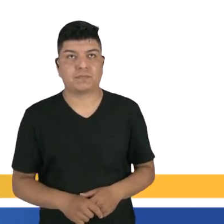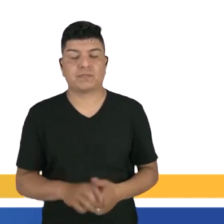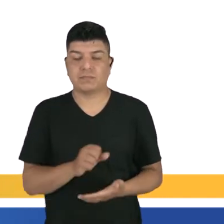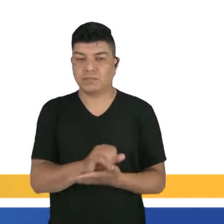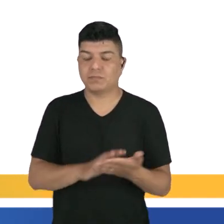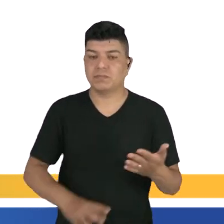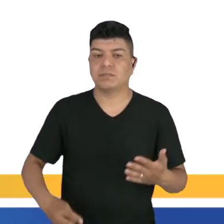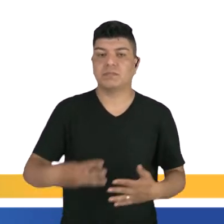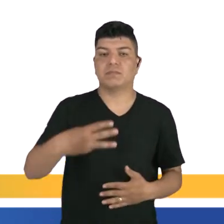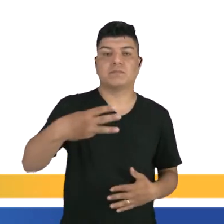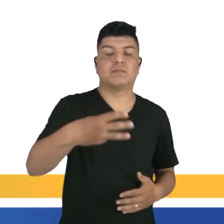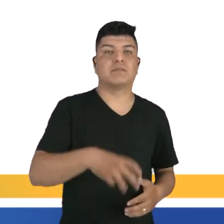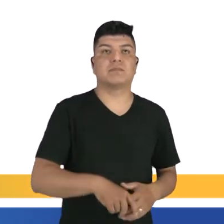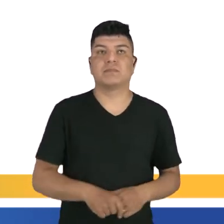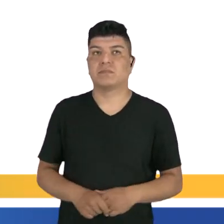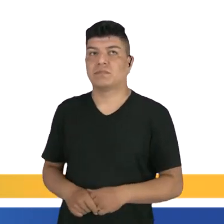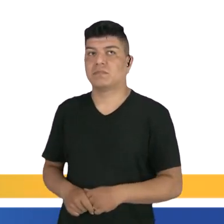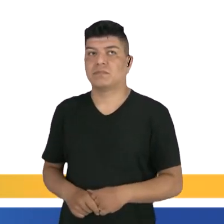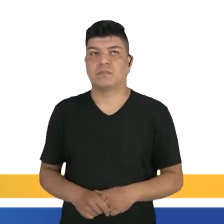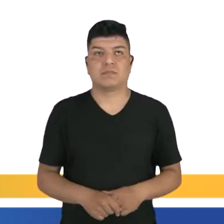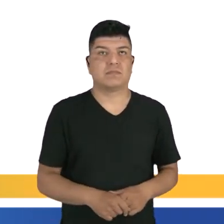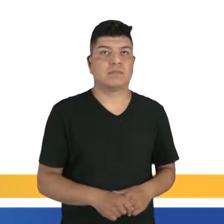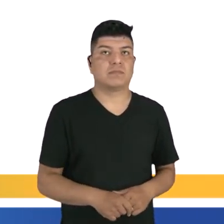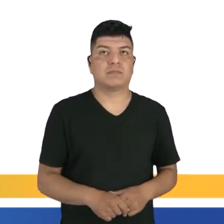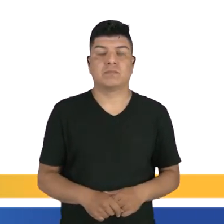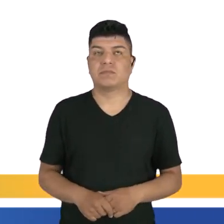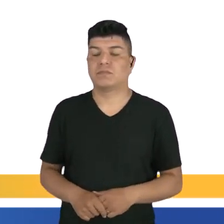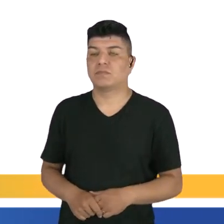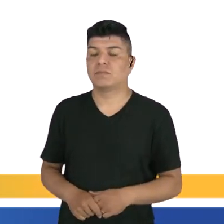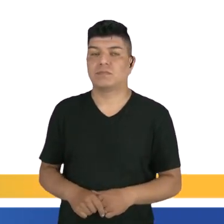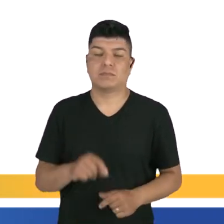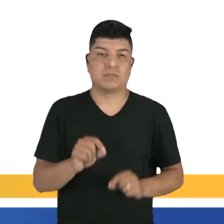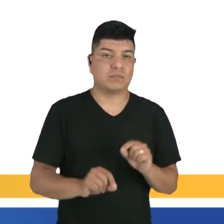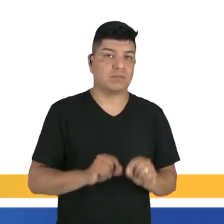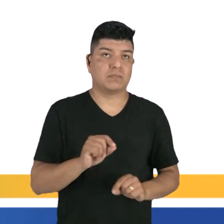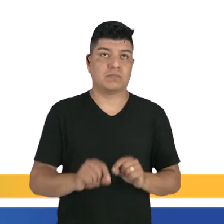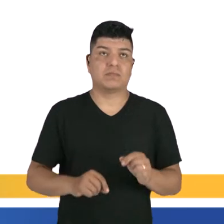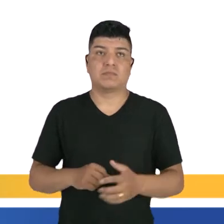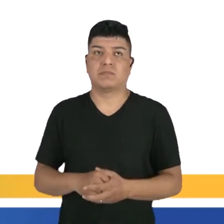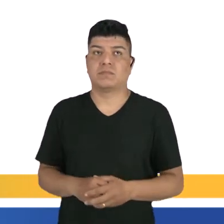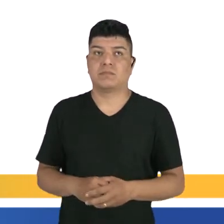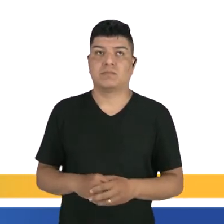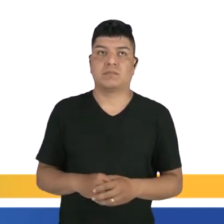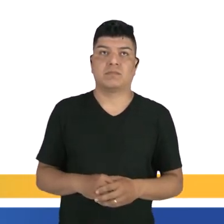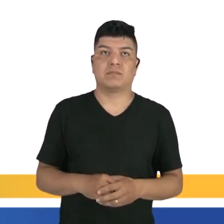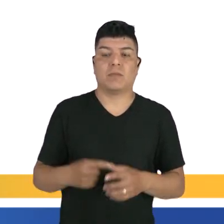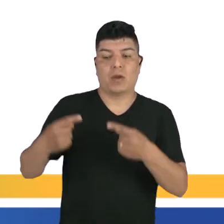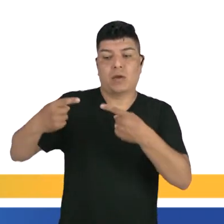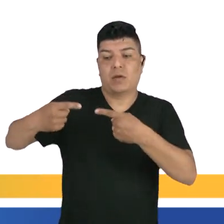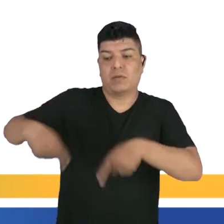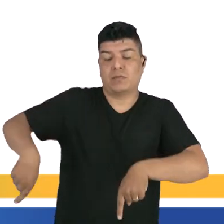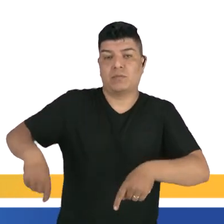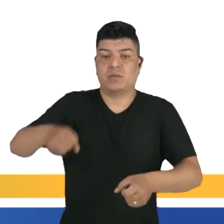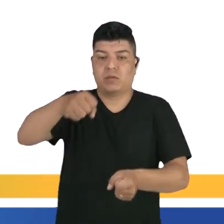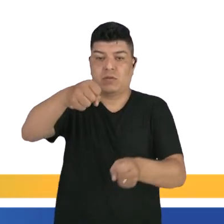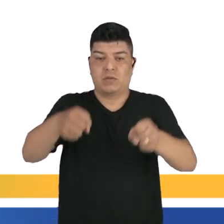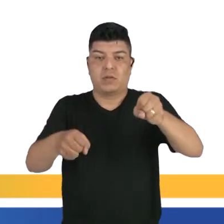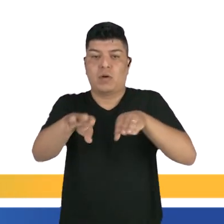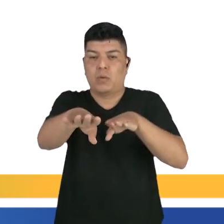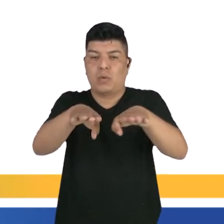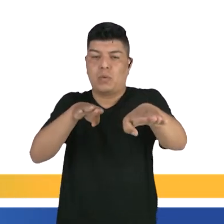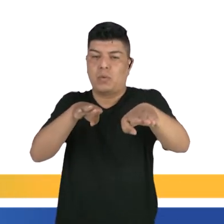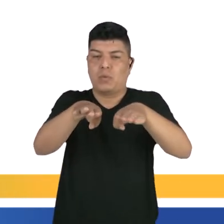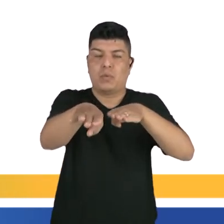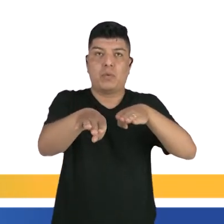Exercício 3. Então, o enunciado do exercício 3 me diz o quê? Em uma disputa entre carros de corrida,